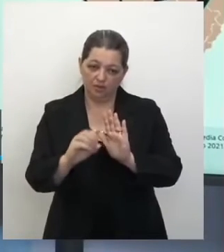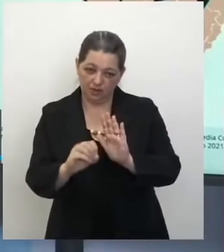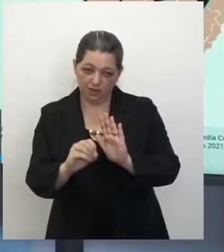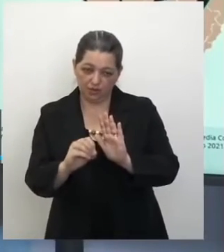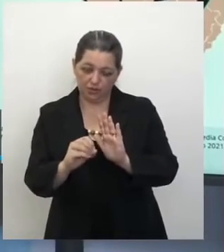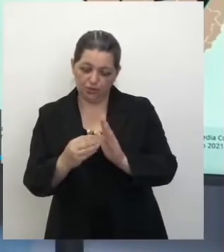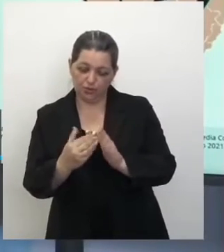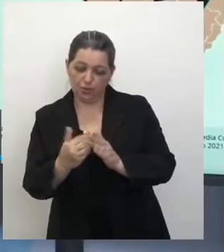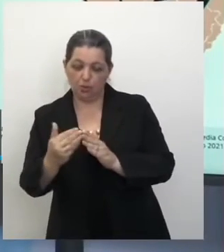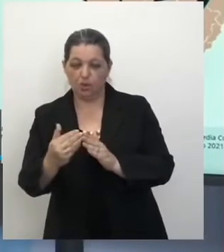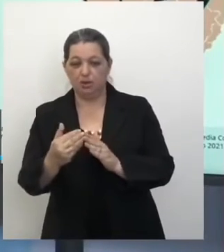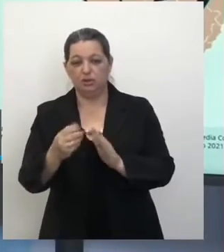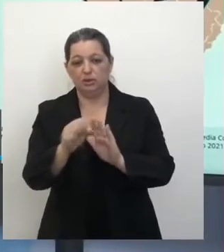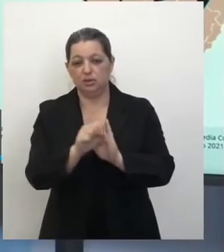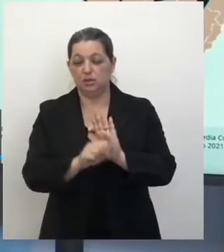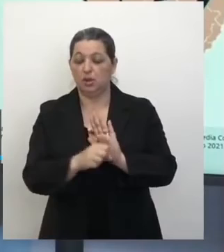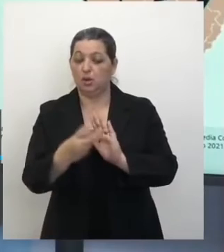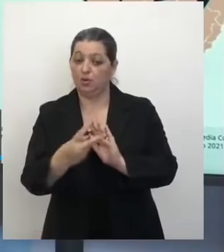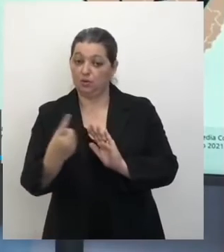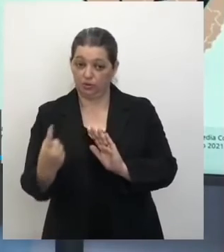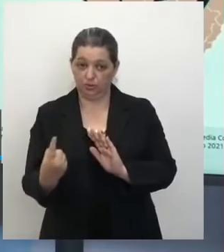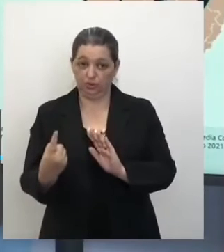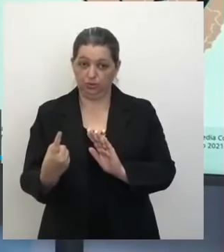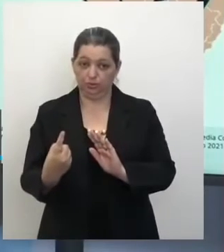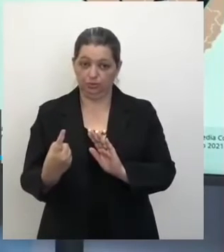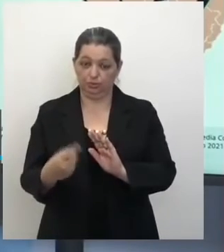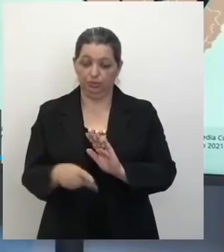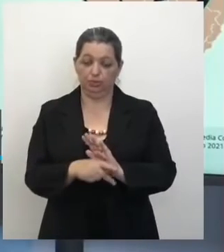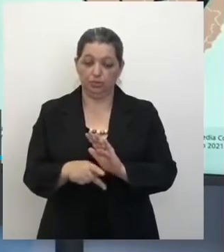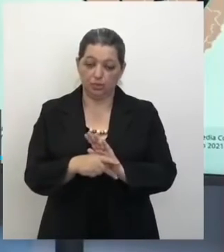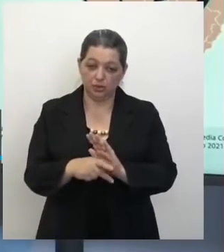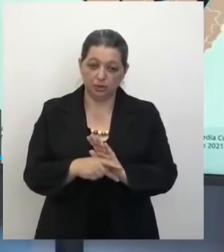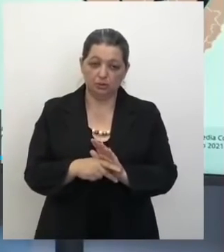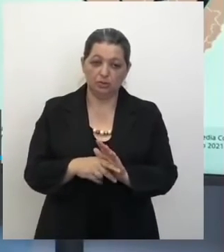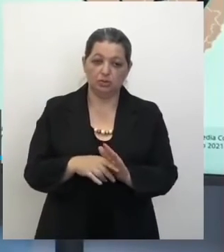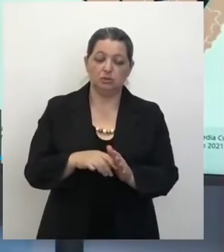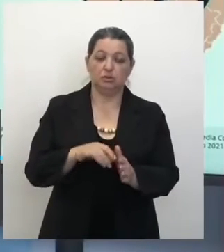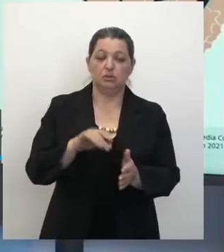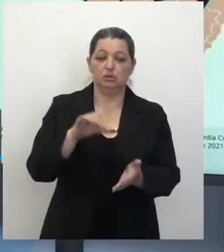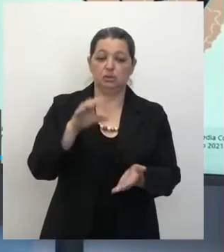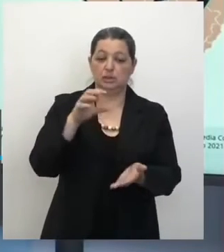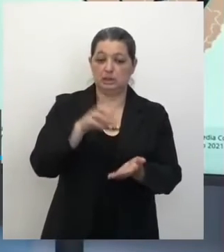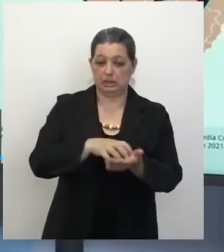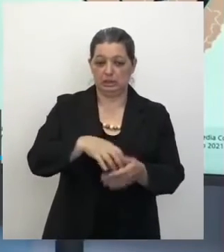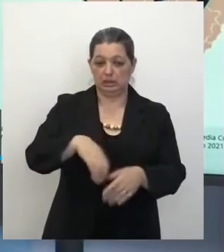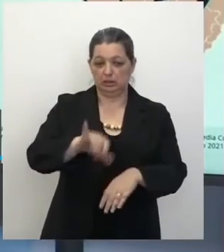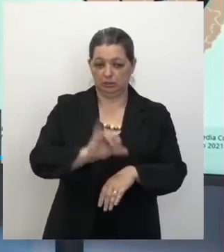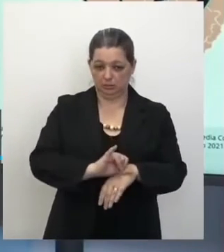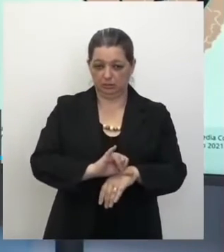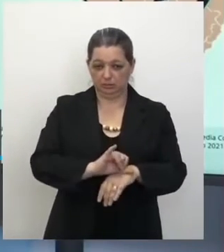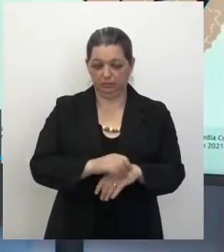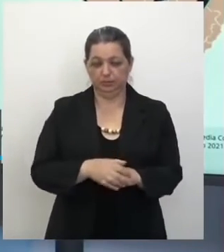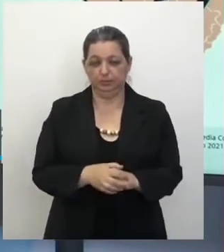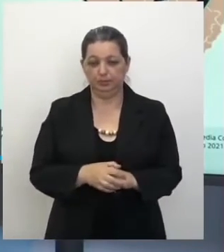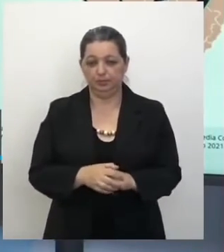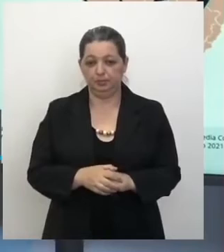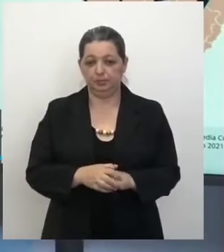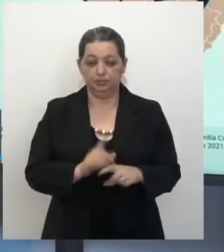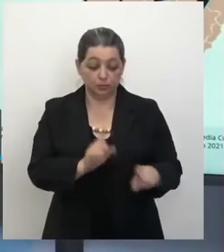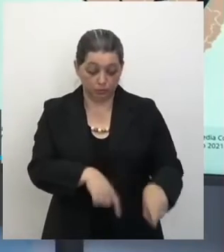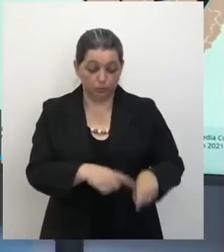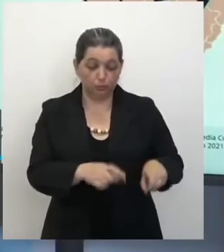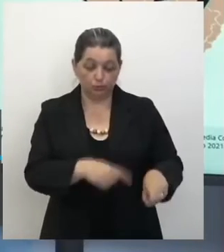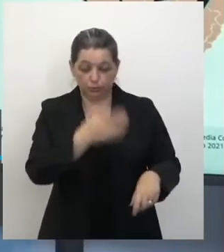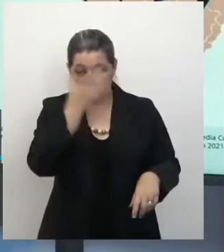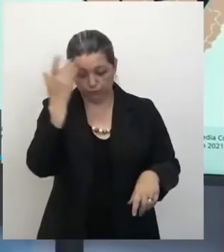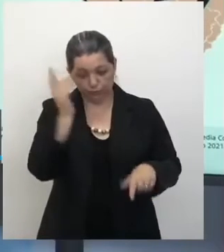se deslocando do Centro-Oeste para a região Norte, né? Porque esses fazendeiros que se deslocaram na década de